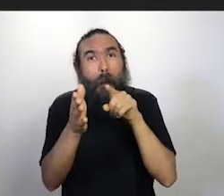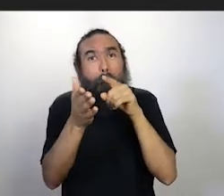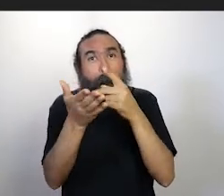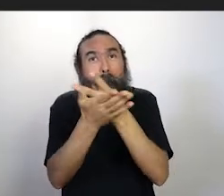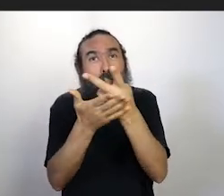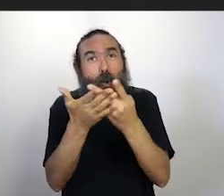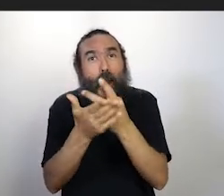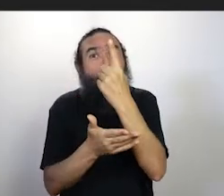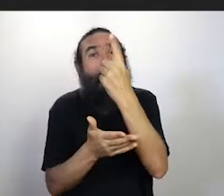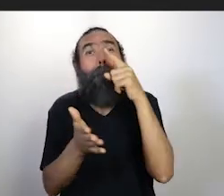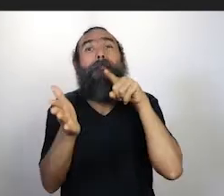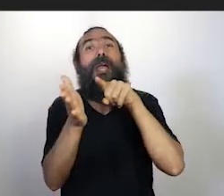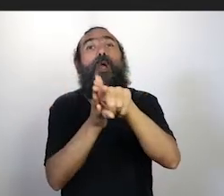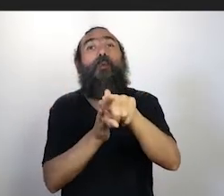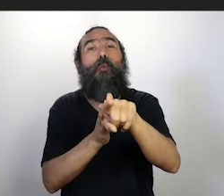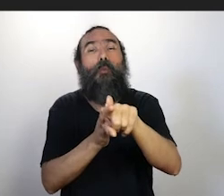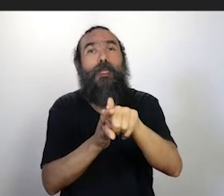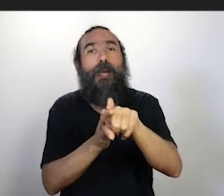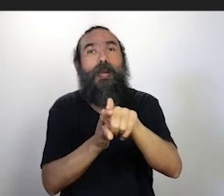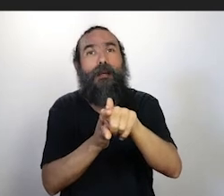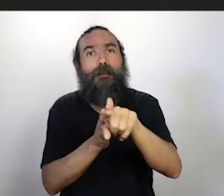aí. Deixa eu ver se eu acho.